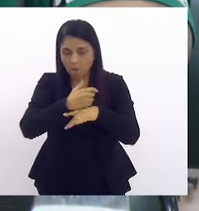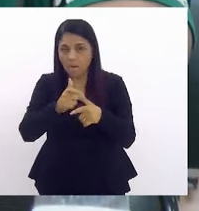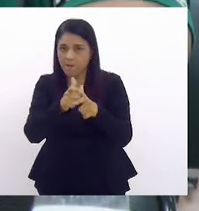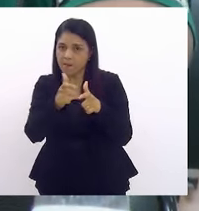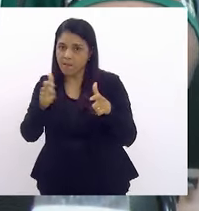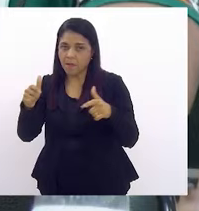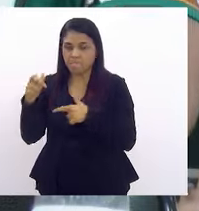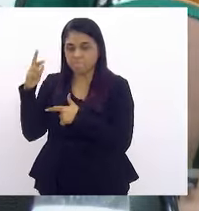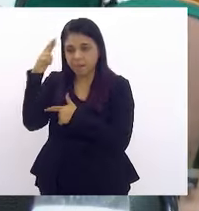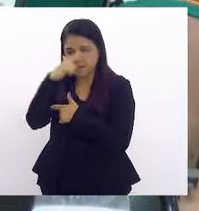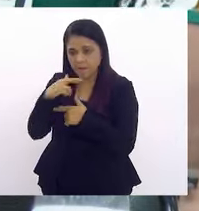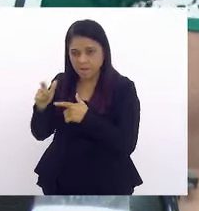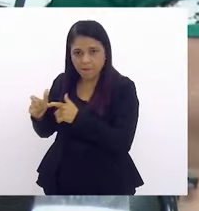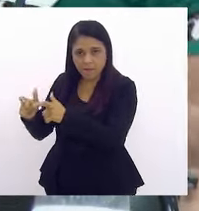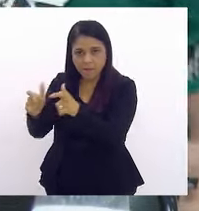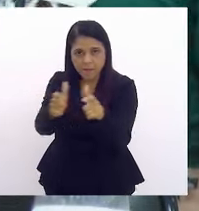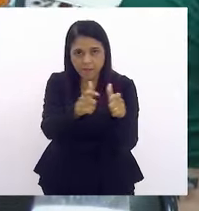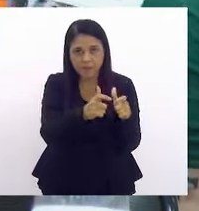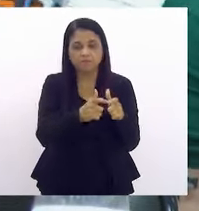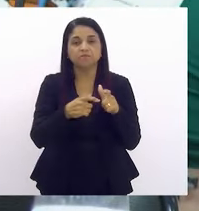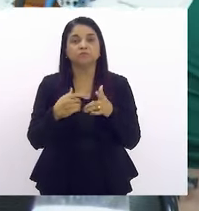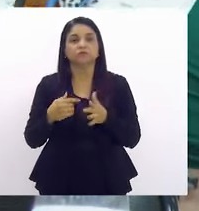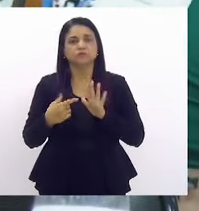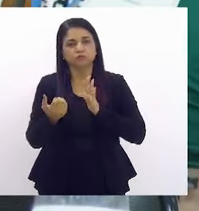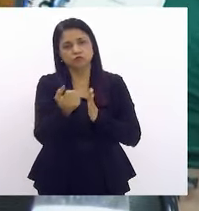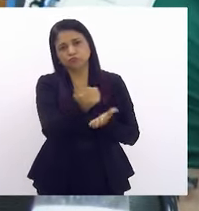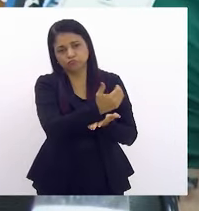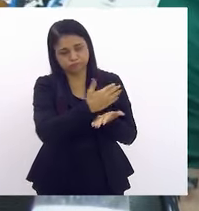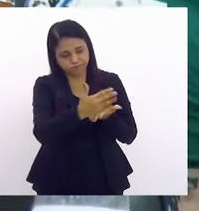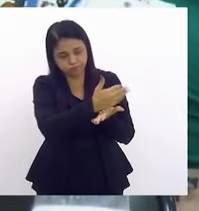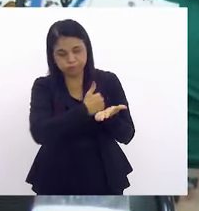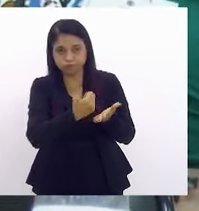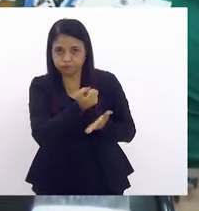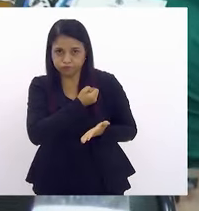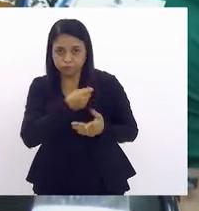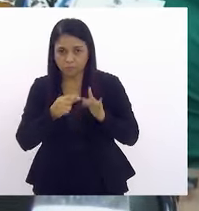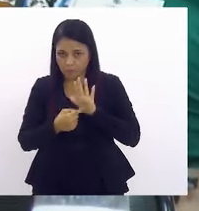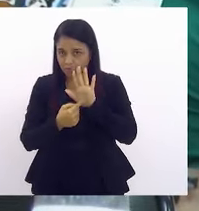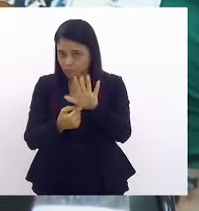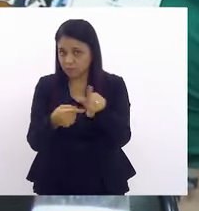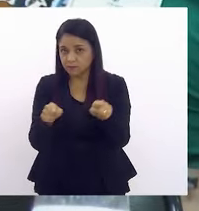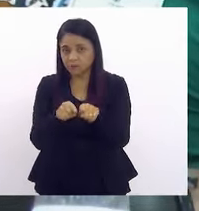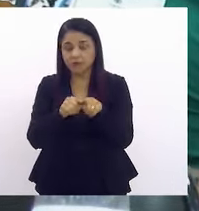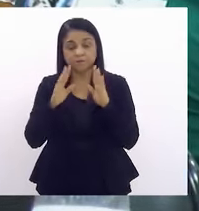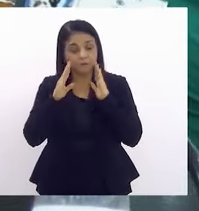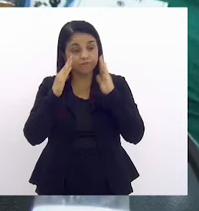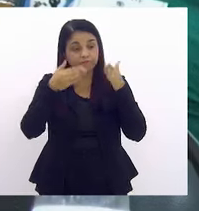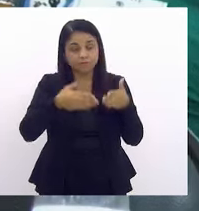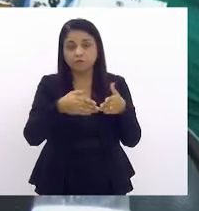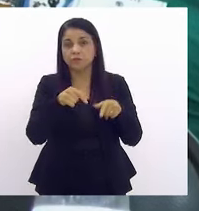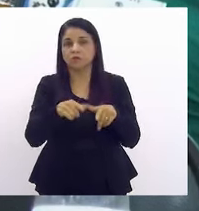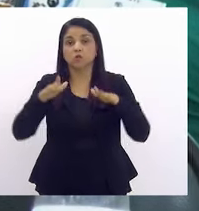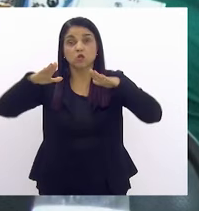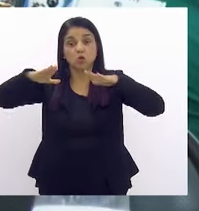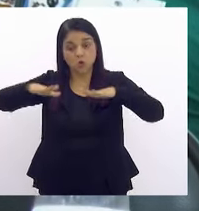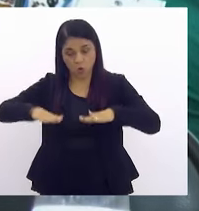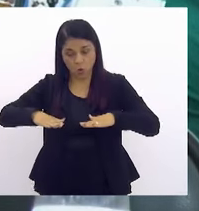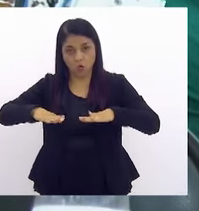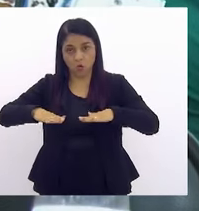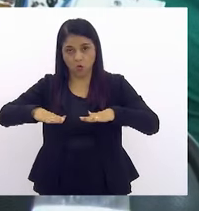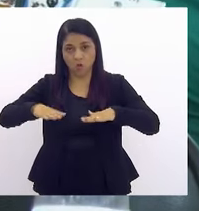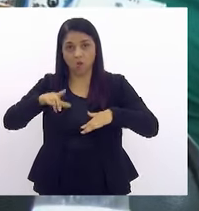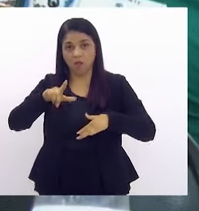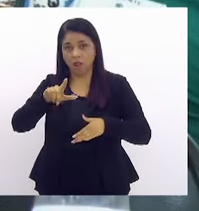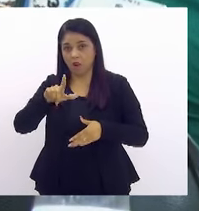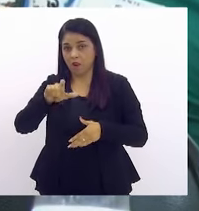bastante no município, a gente tem números para mostrar isso. Mas, para ela, isso focado na questão da lagoa, né,